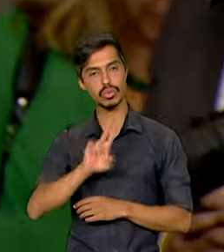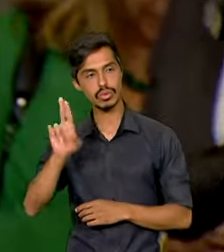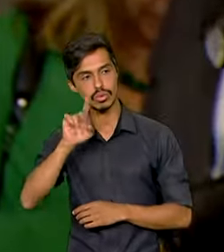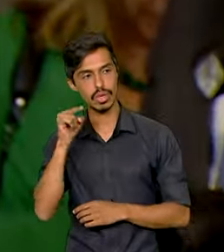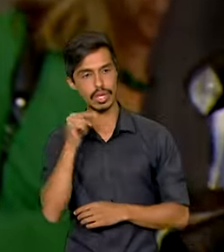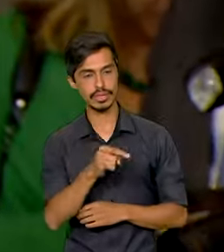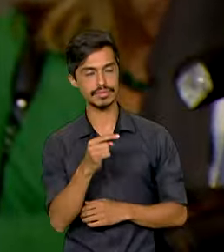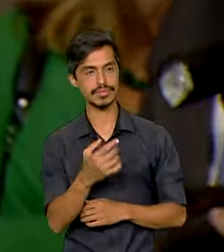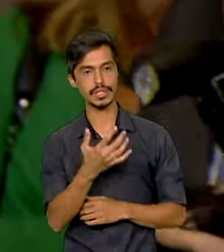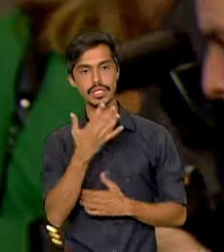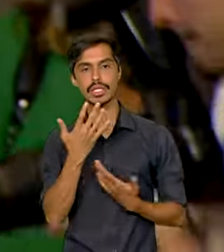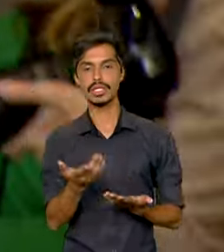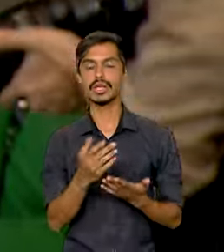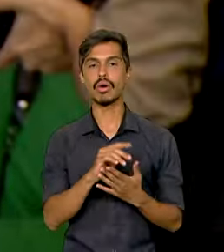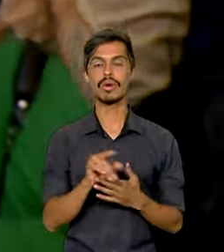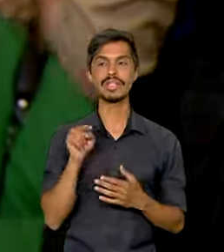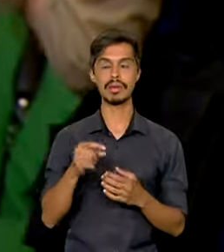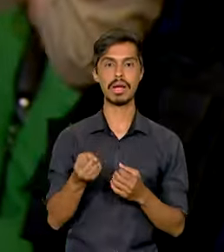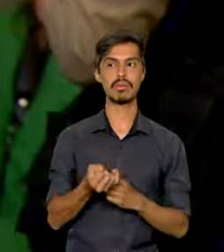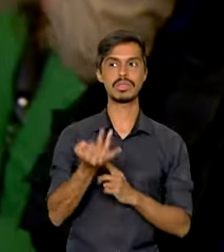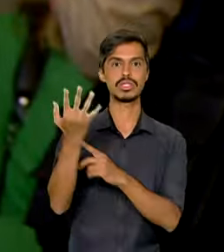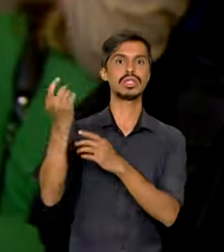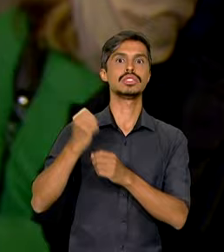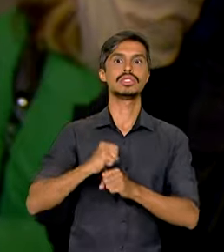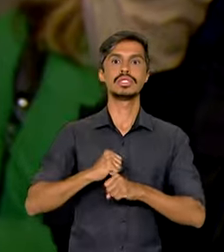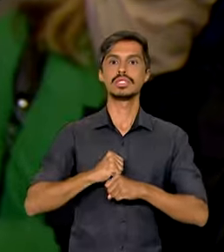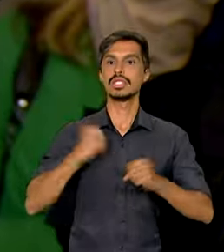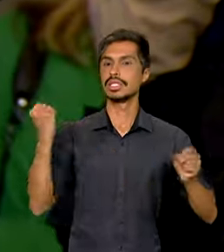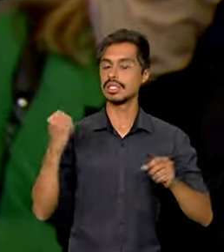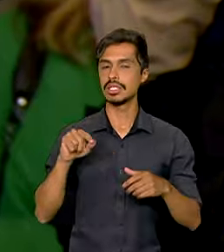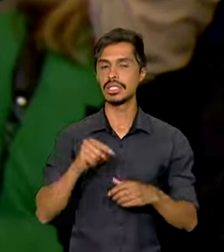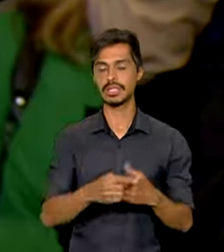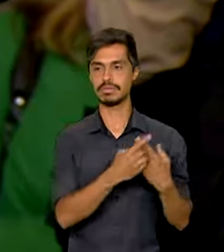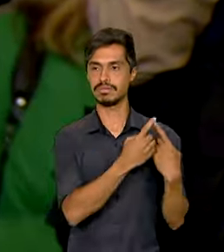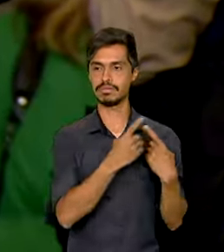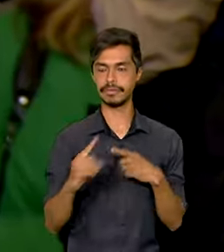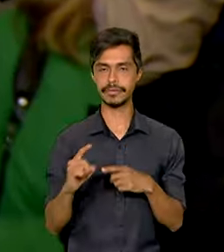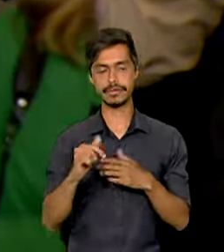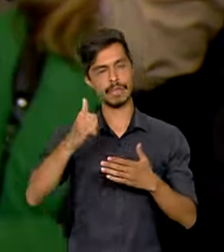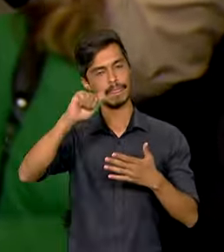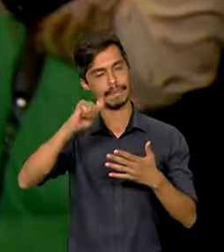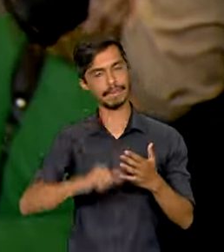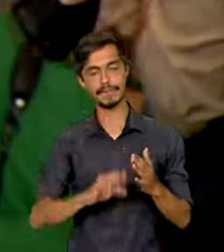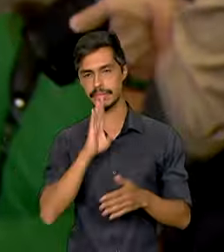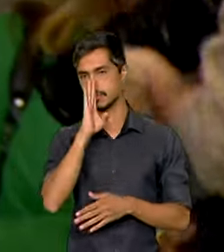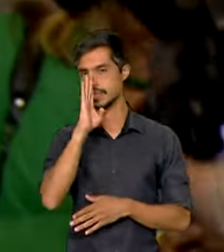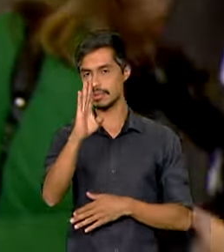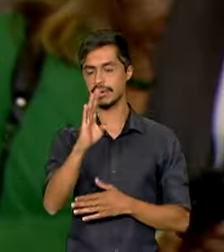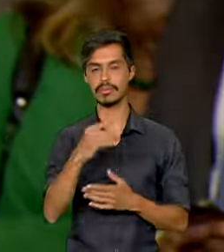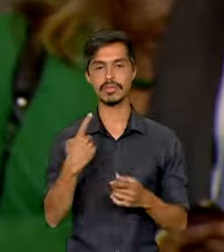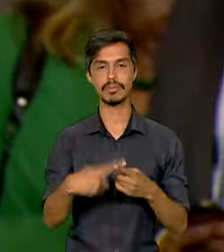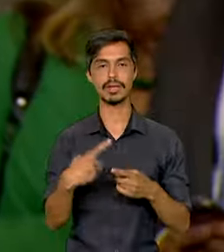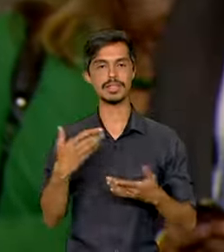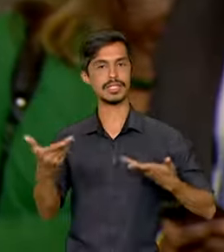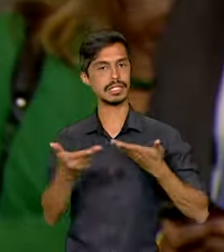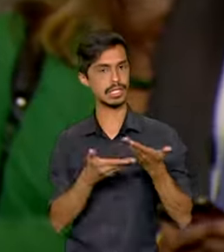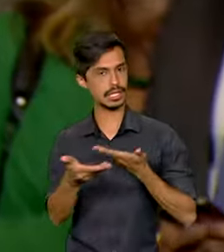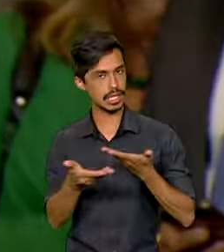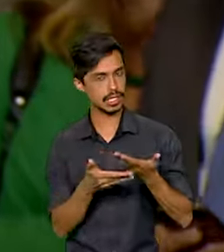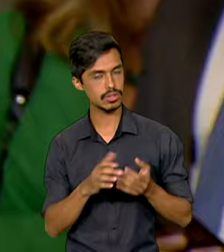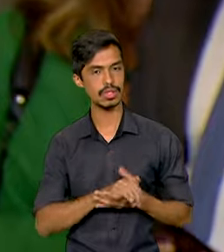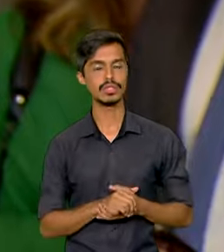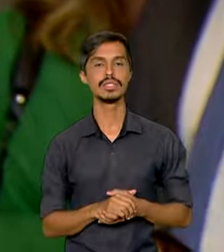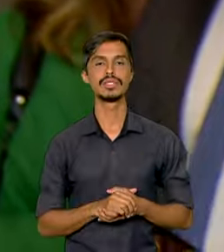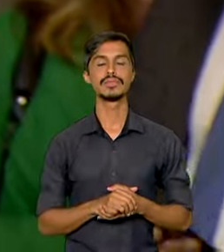realmente muito expressivo, e esse impacto é avaliado a partir principalmente das interações, não é?